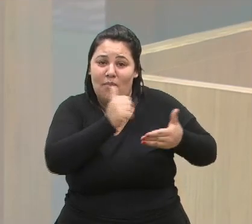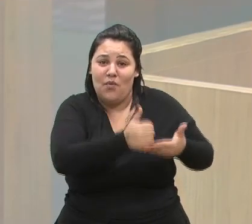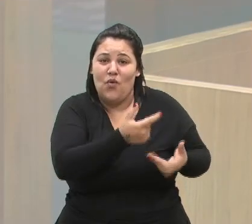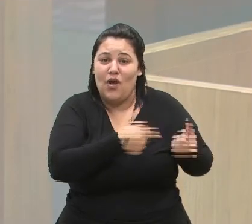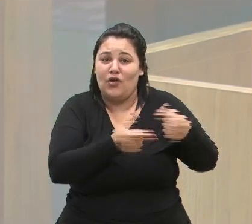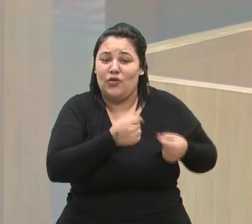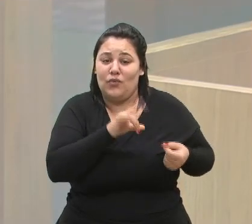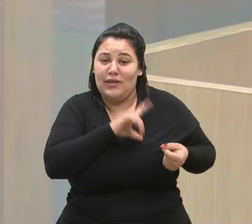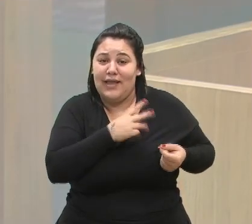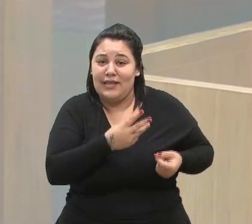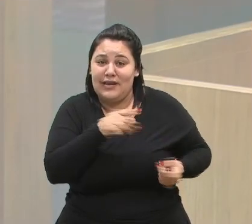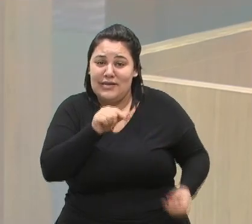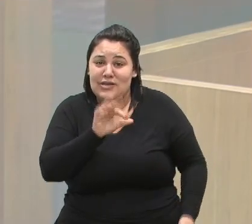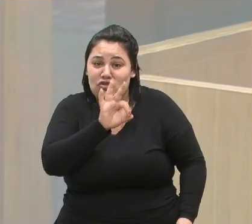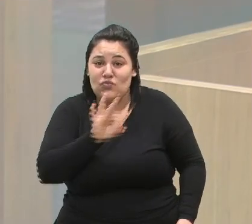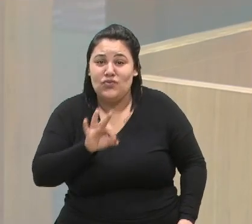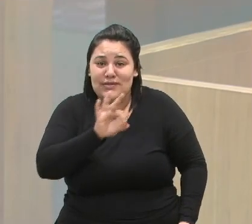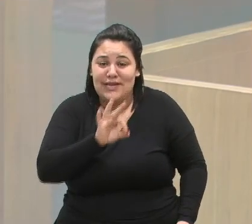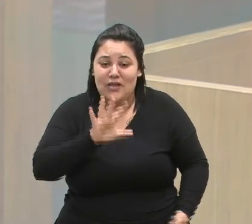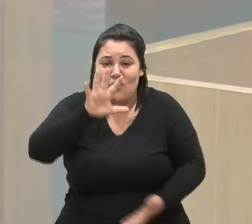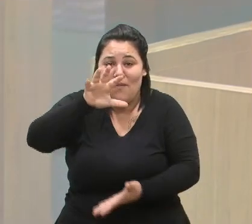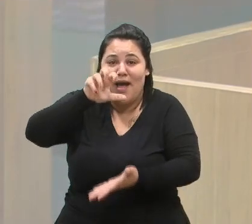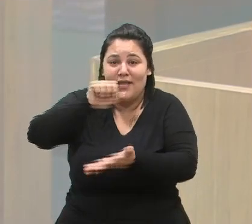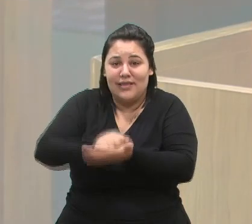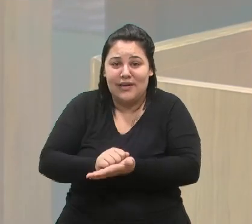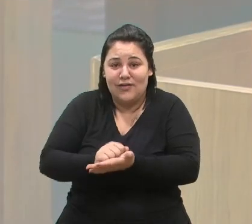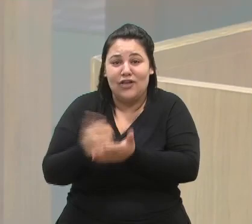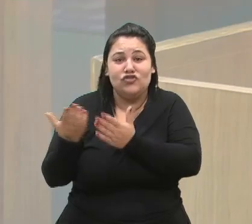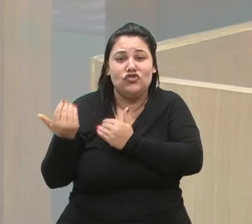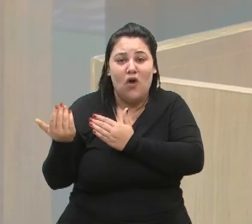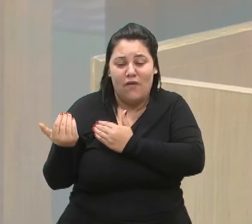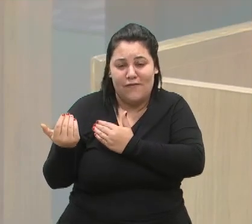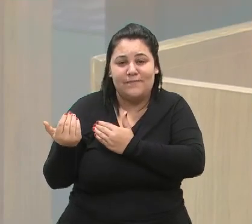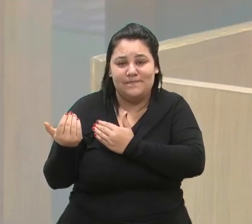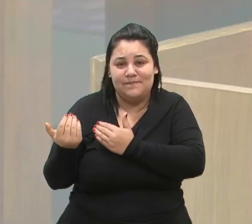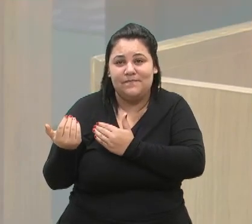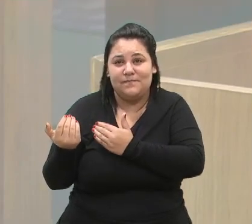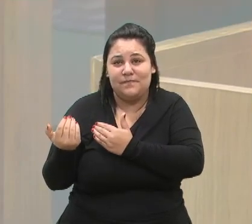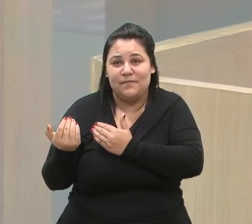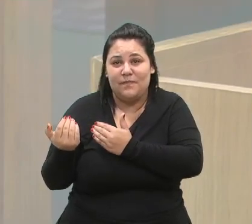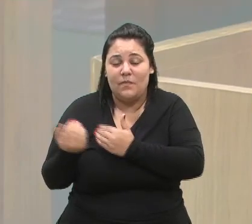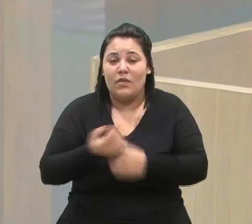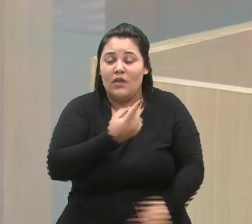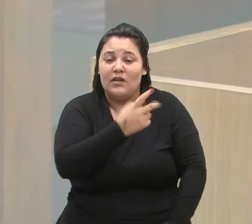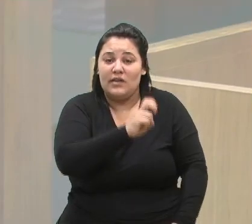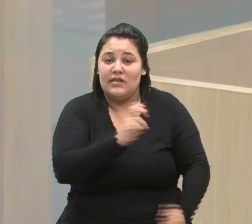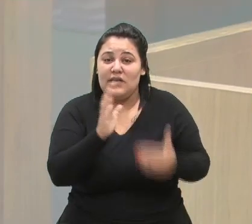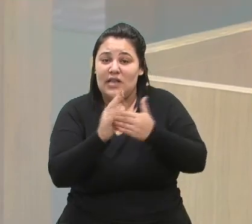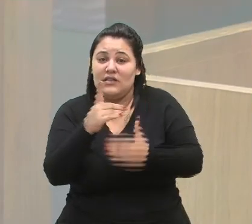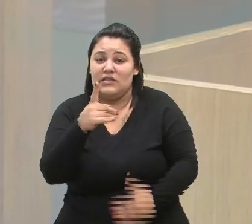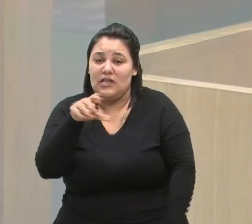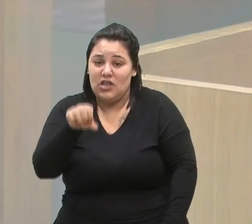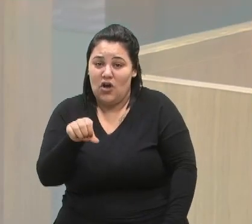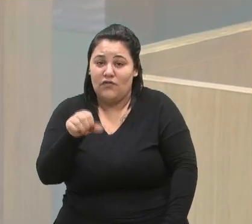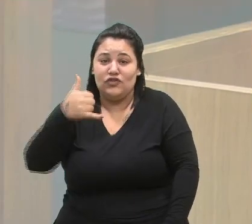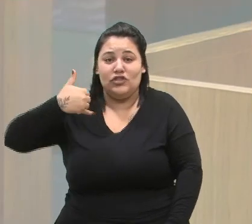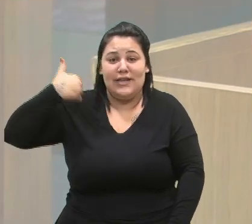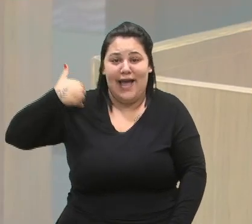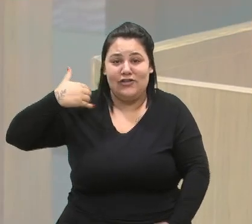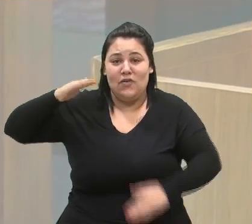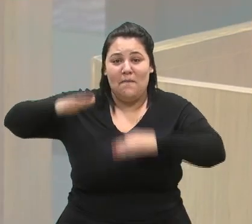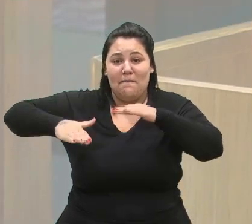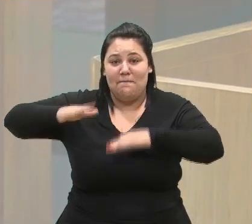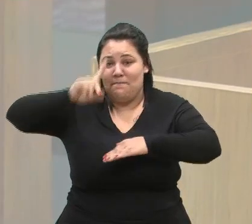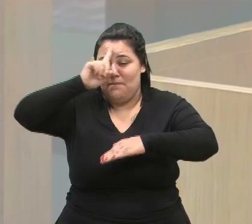tem 37% de matrículas de jovens de 15 a 19 anos em ensino médio